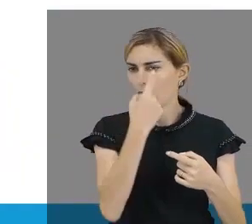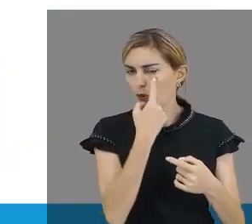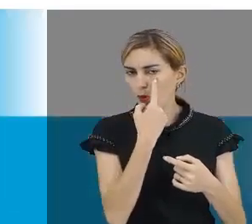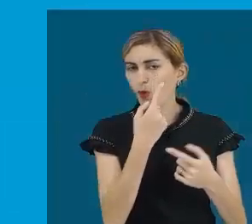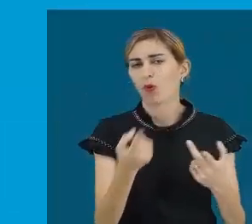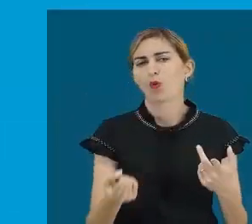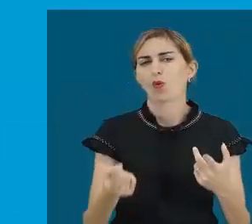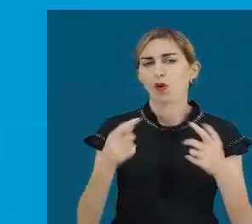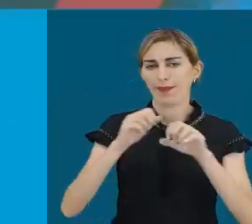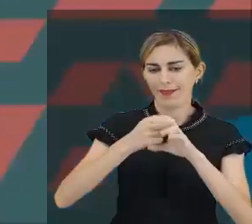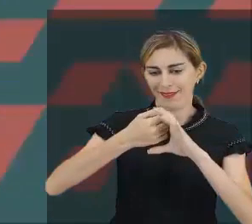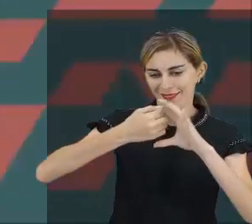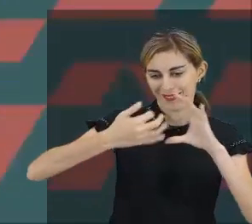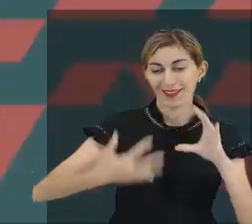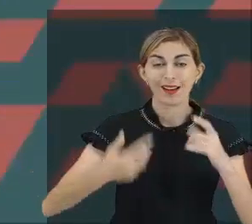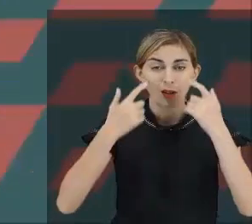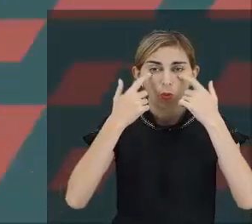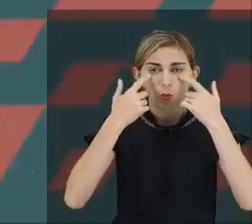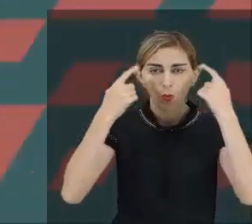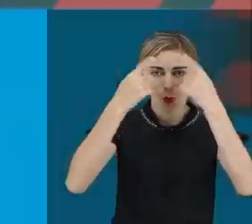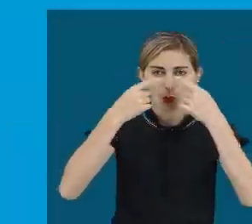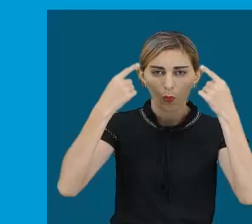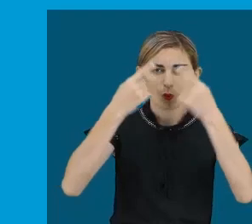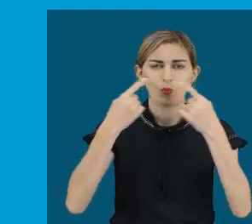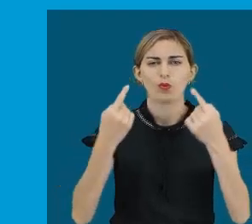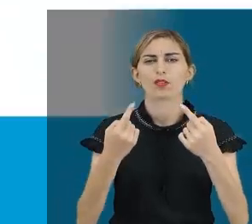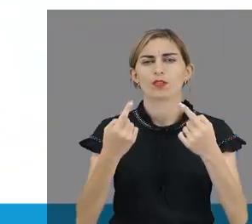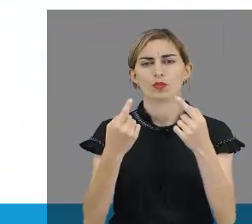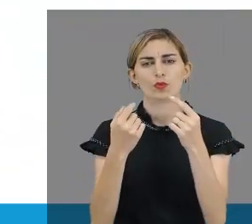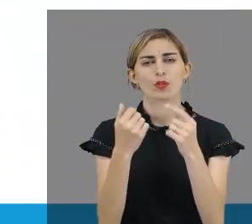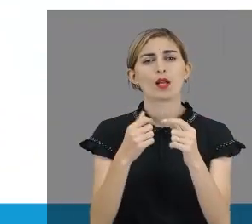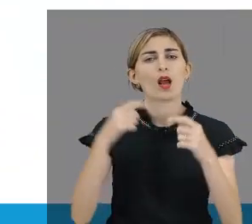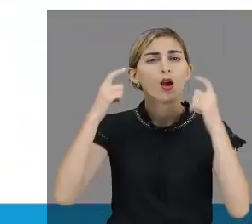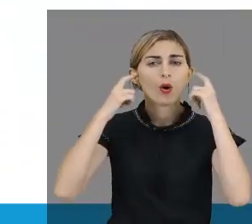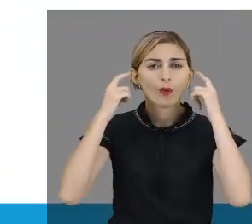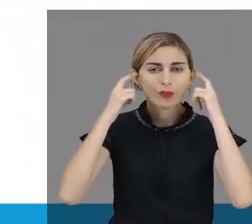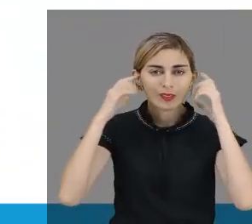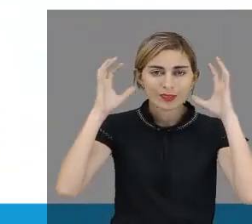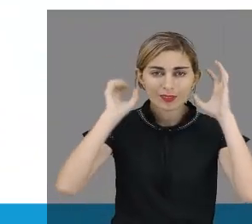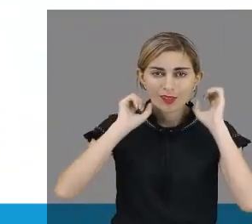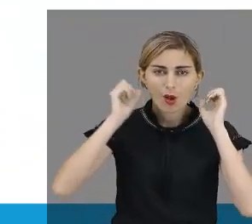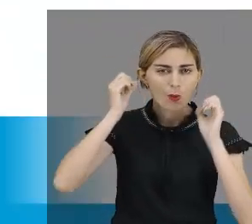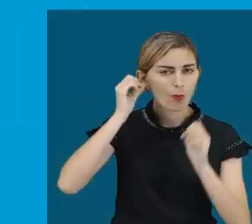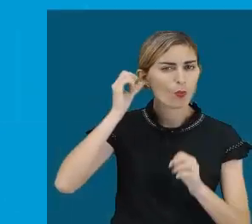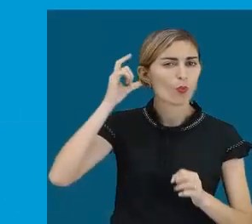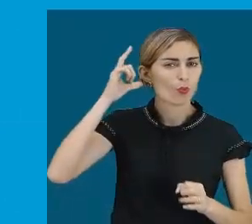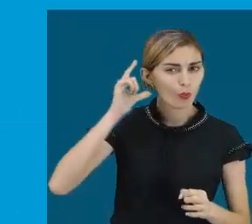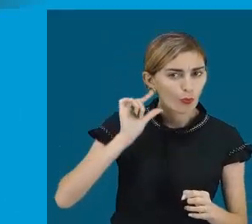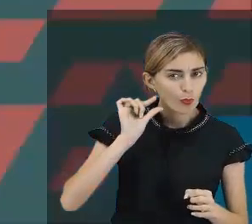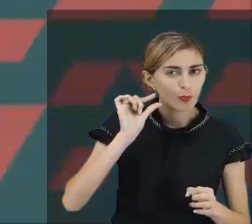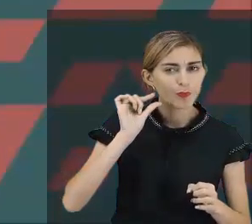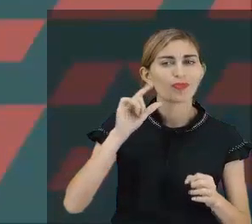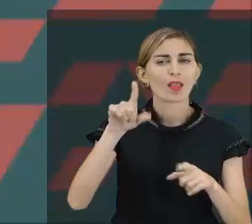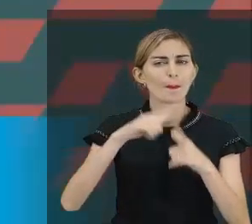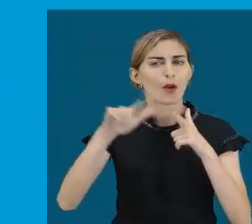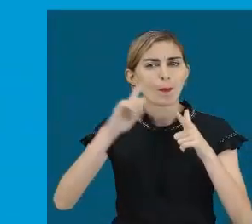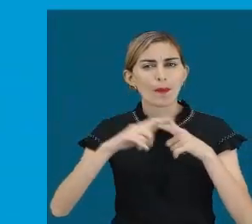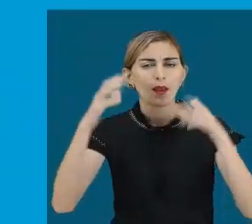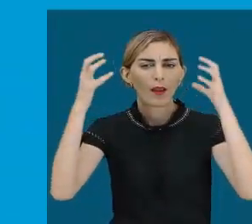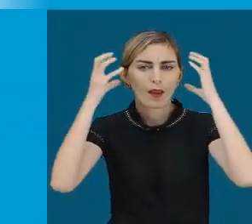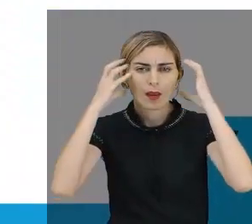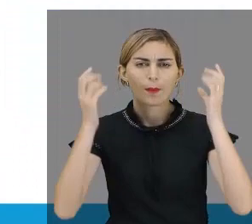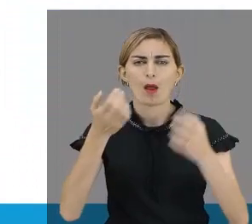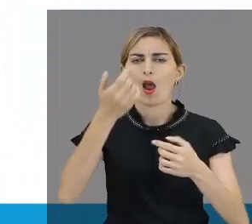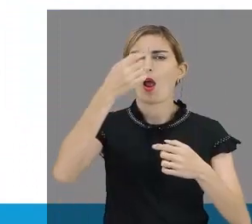por quê? Por conta daquela questão das características do olho. Alterações auditivas, lembra que o pavilhão auricular é